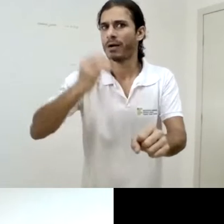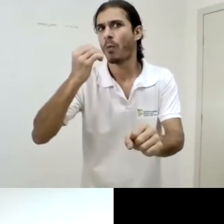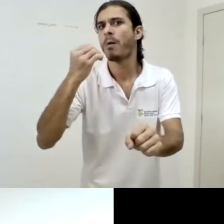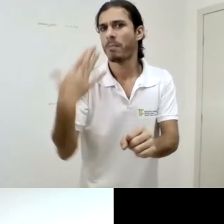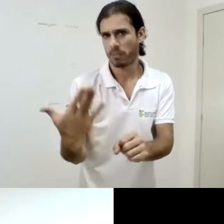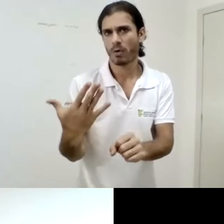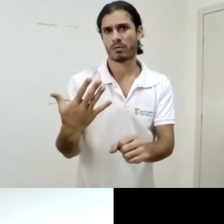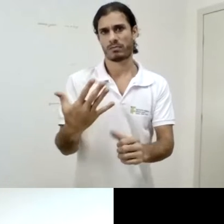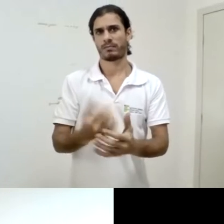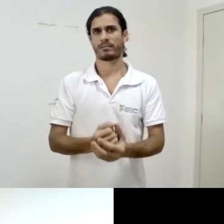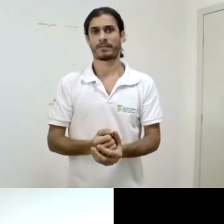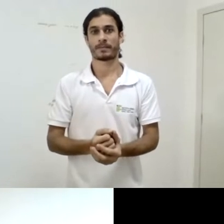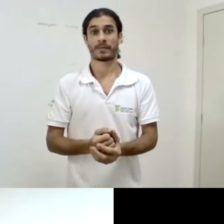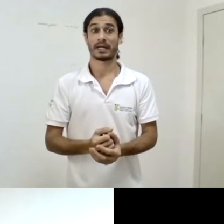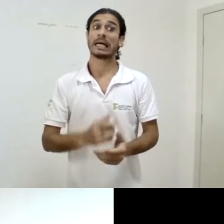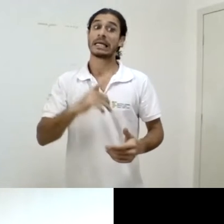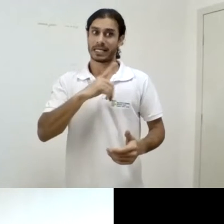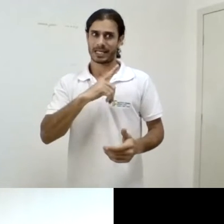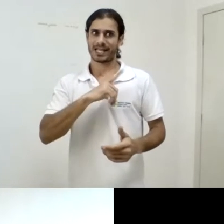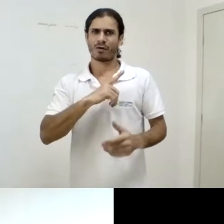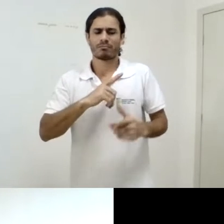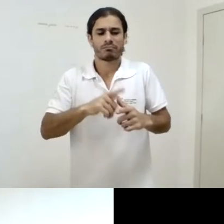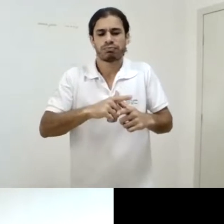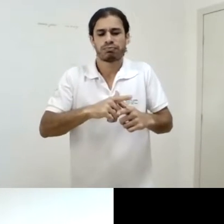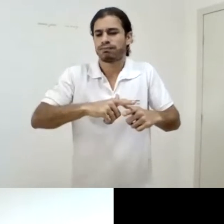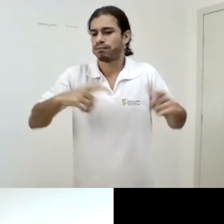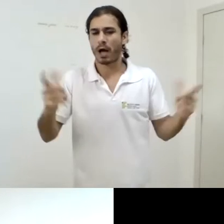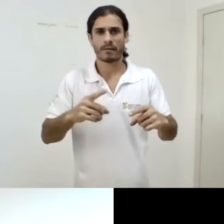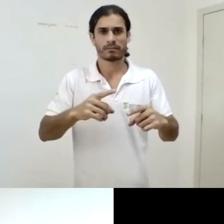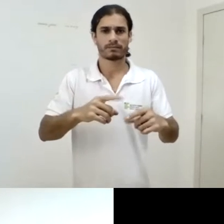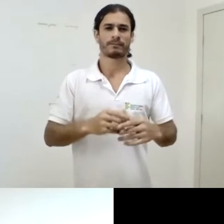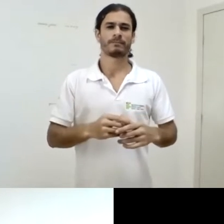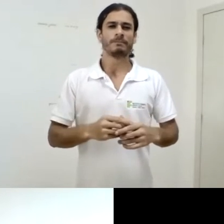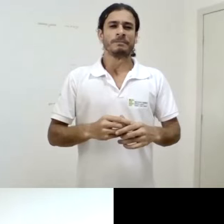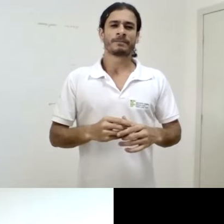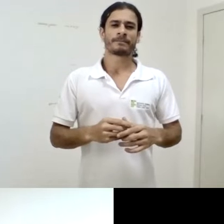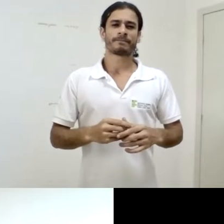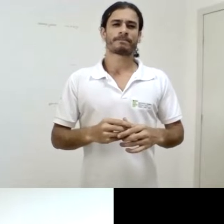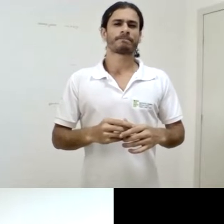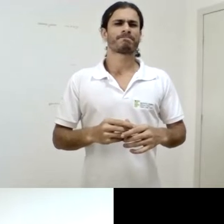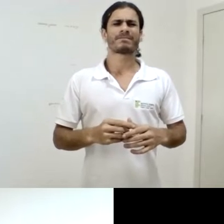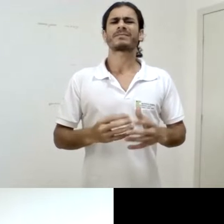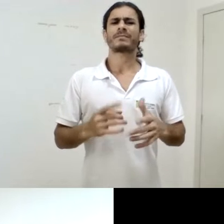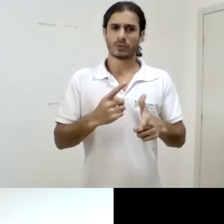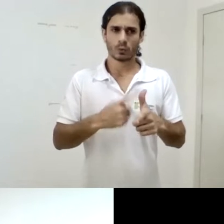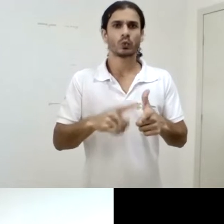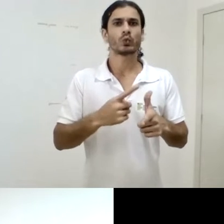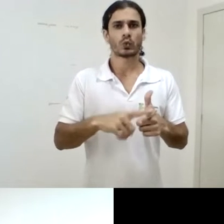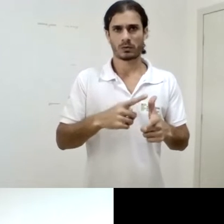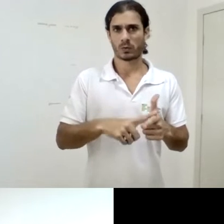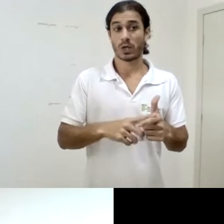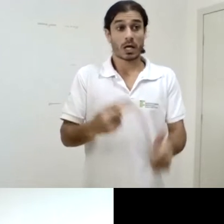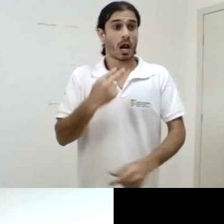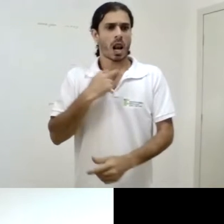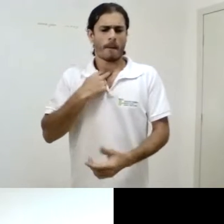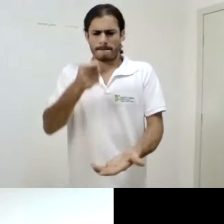há muita... Há muito acirramento, às vezes, então, tem que estar preparado, porque não tem que impor a